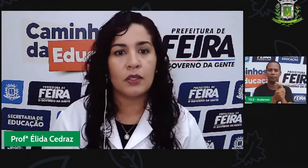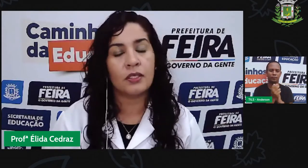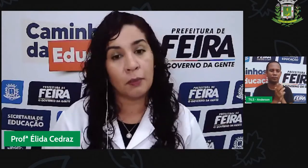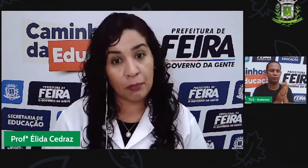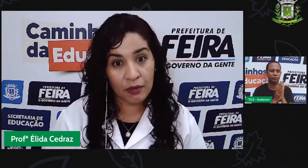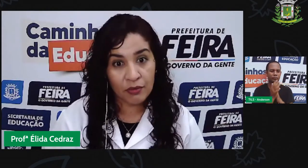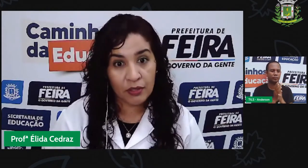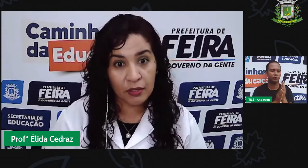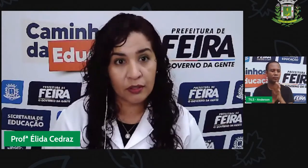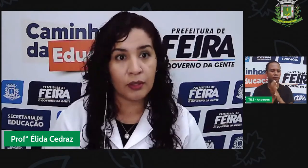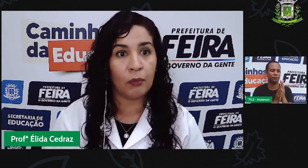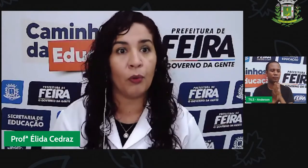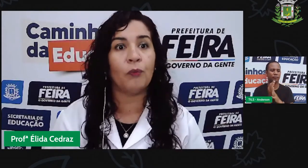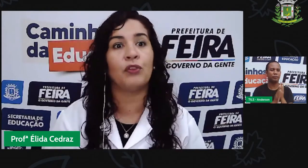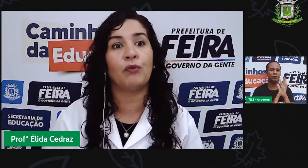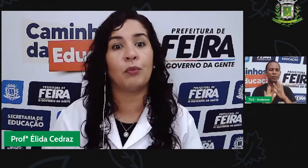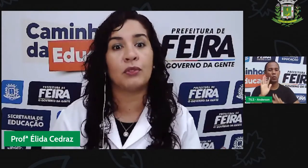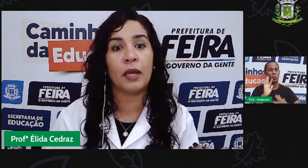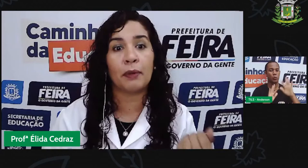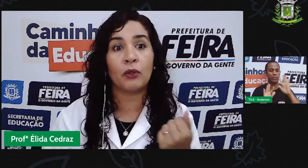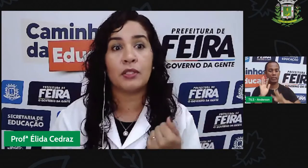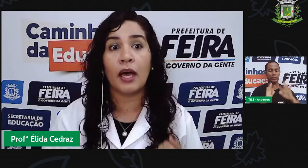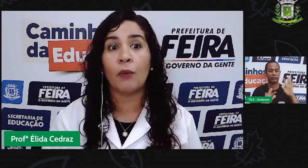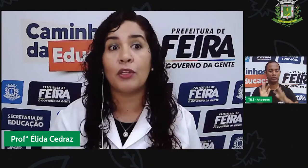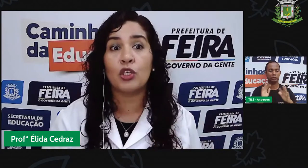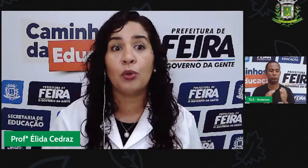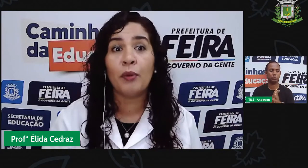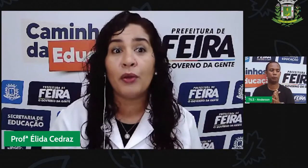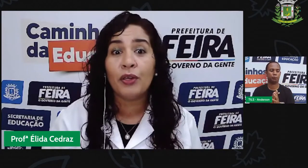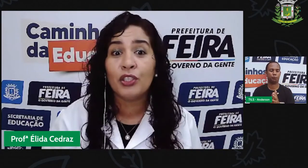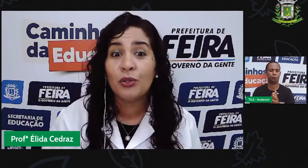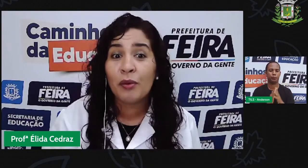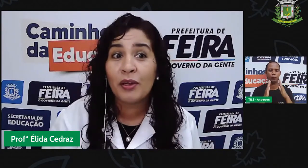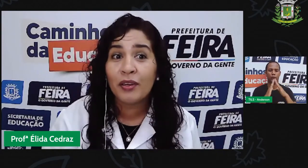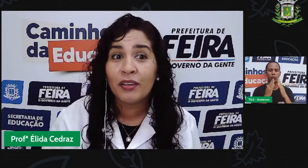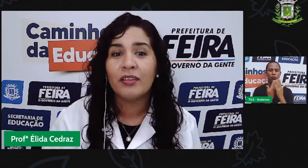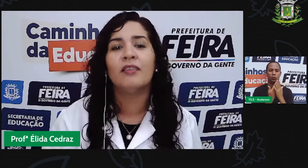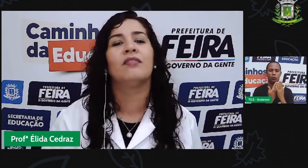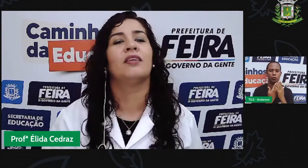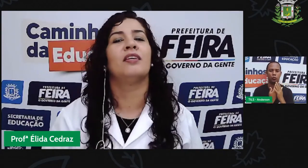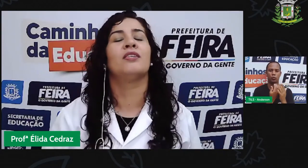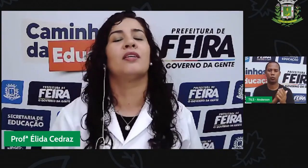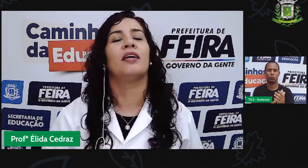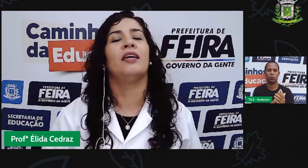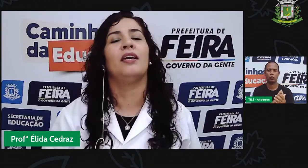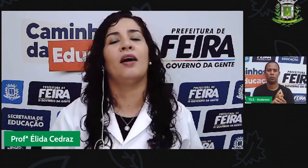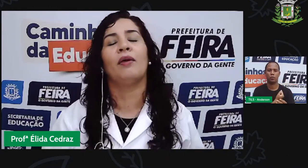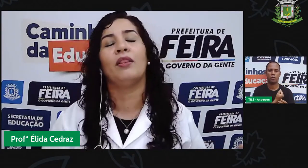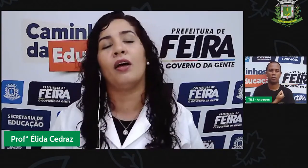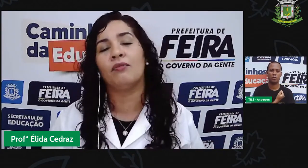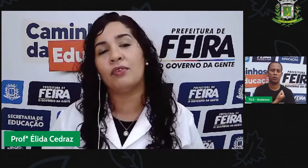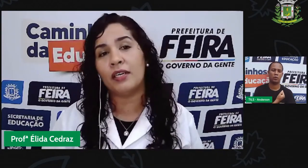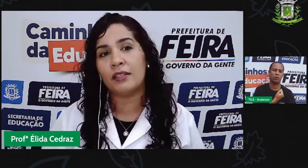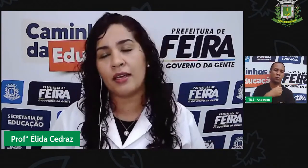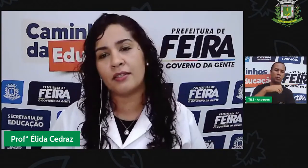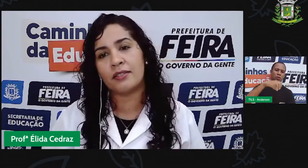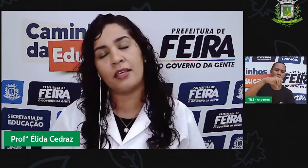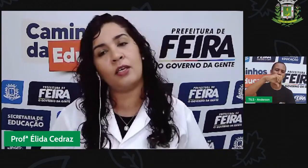cuidado e se prevenir. Bom, então vamos lá para a nossa aula de número? Isso aí,